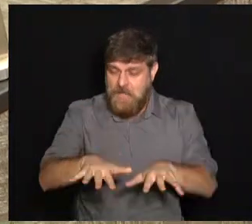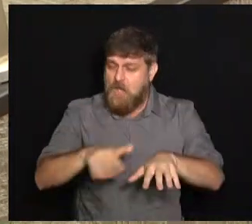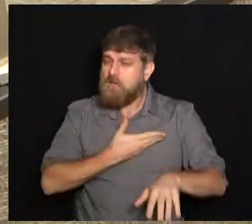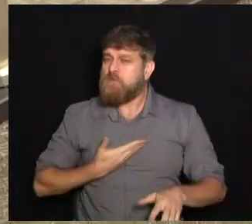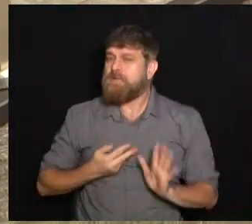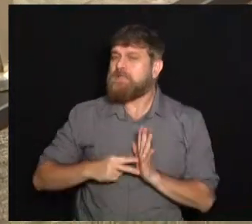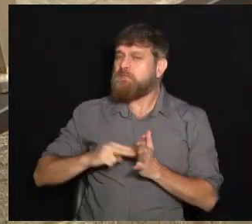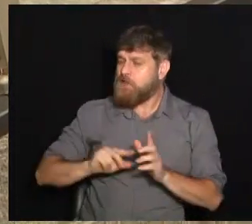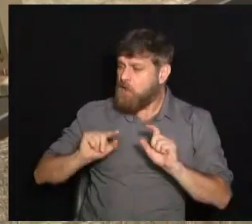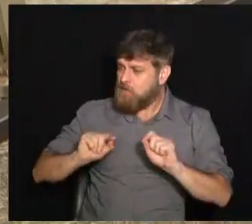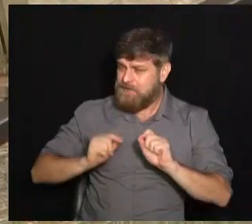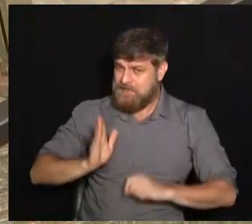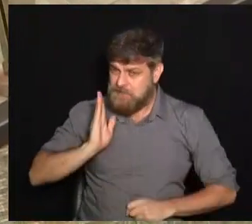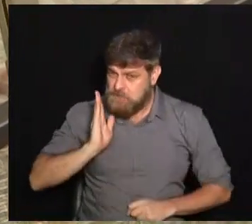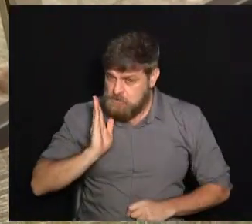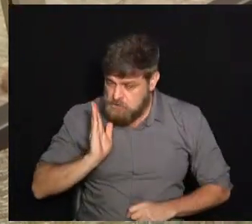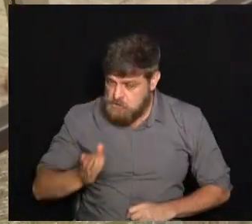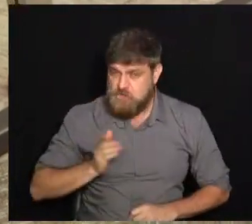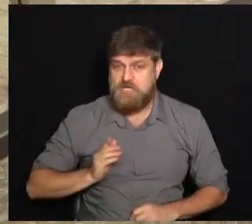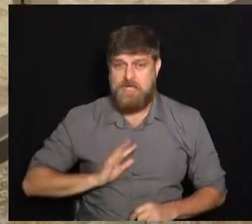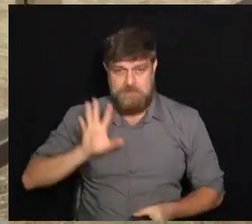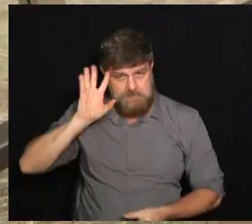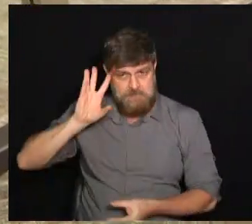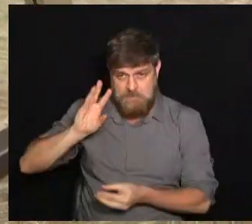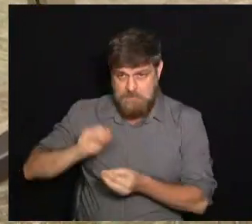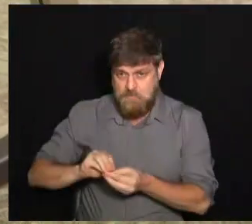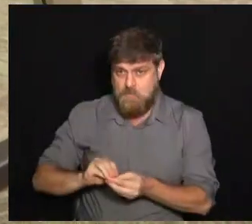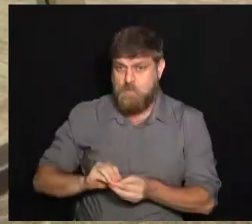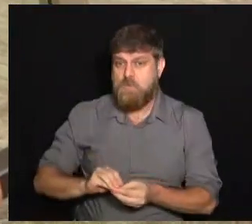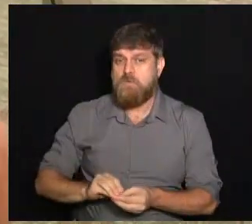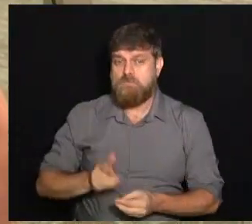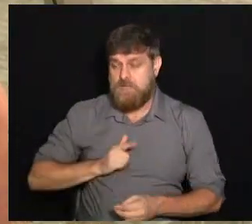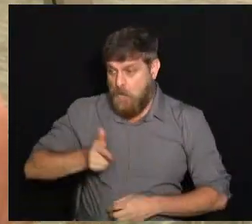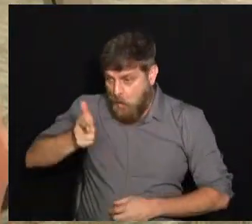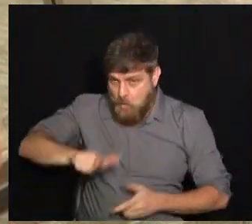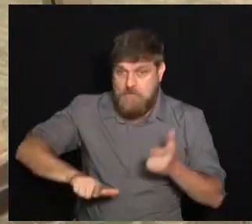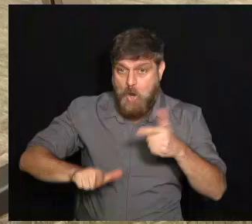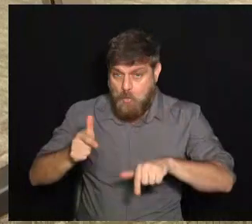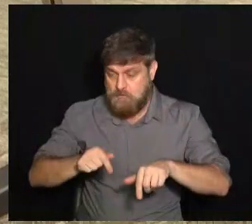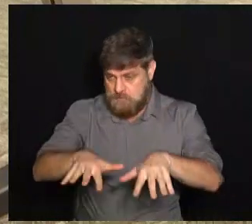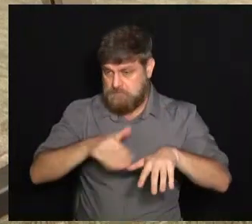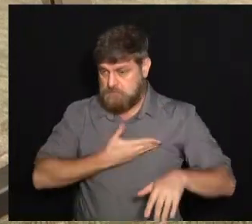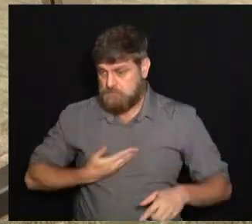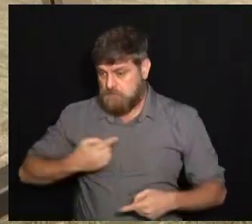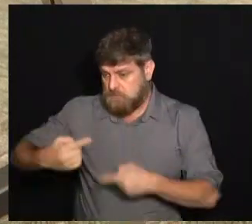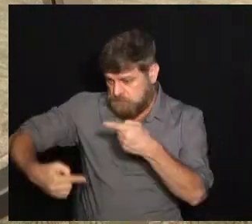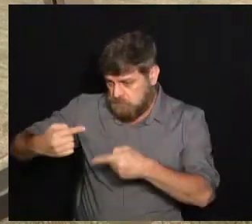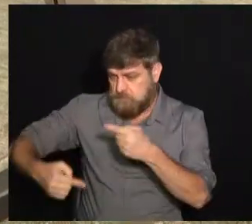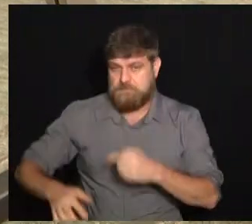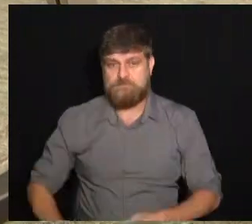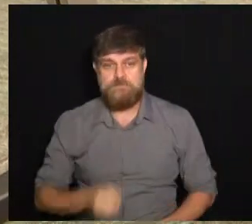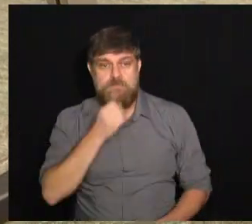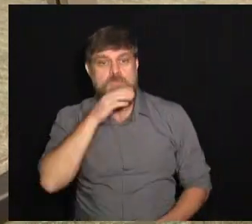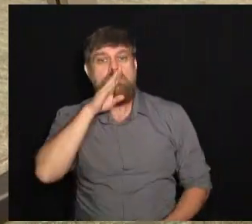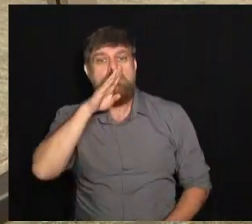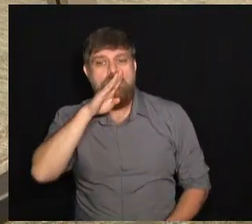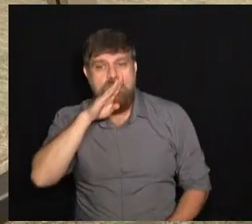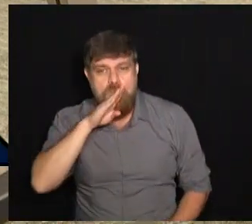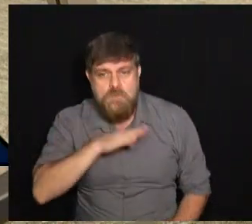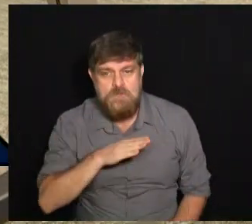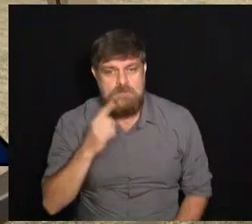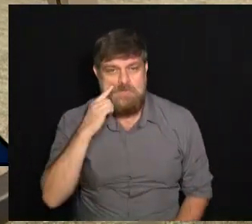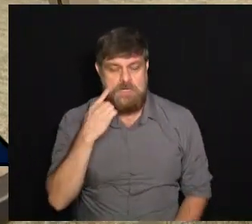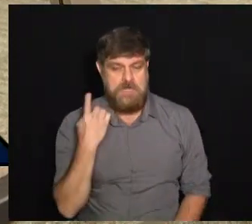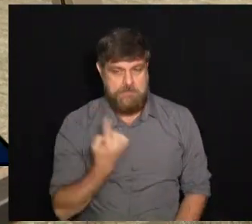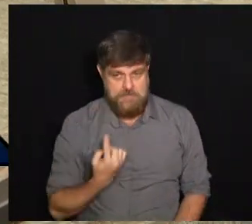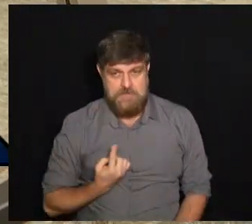significa que o assunto já está resolvido ou haverá novas discussões? Haverão novas discussões? Boa tarde, Mirna. Boa tarde a